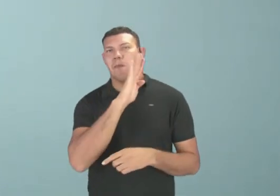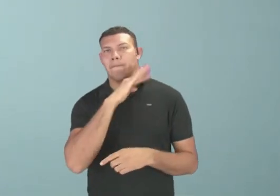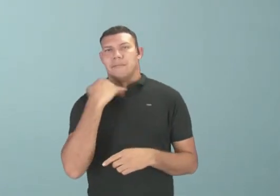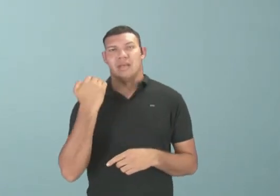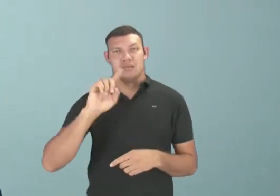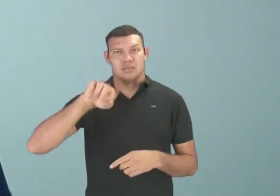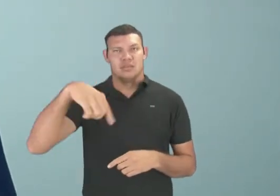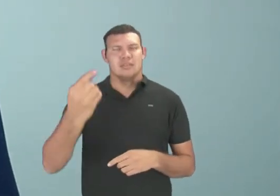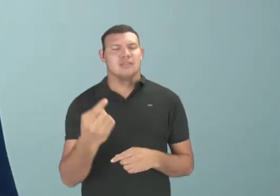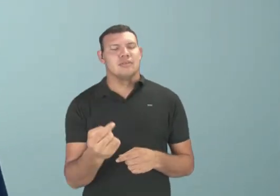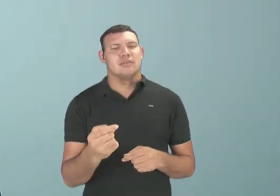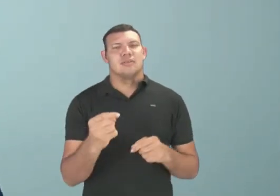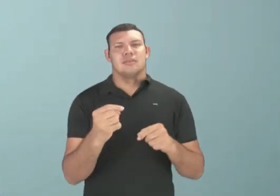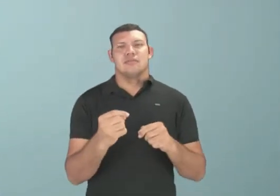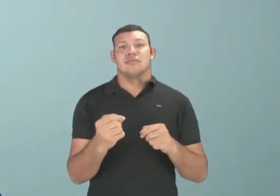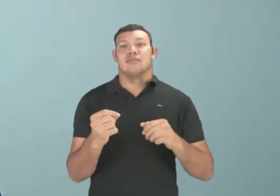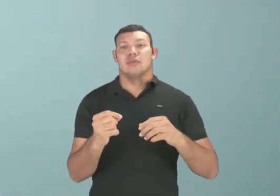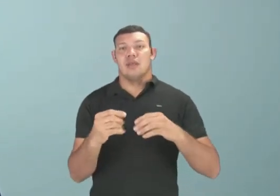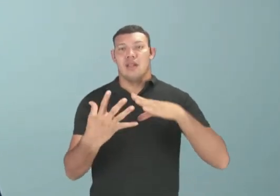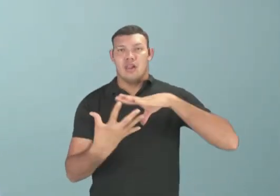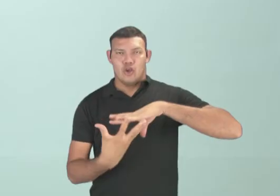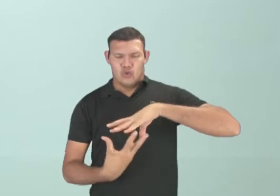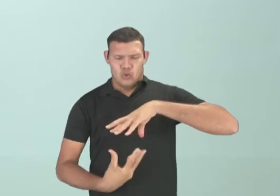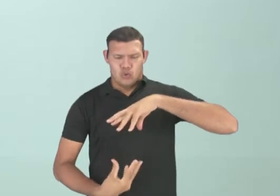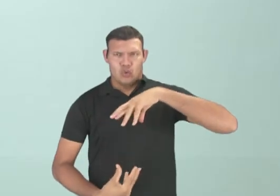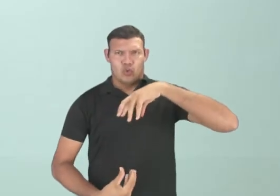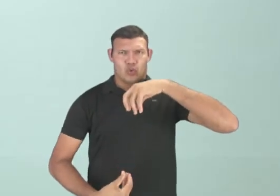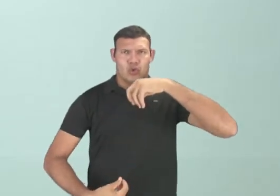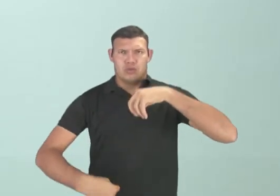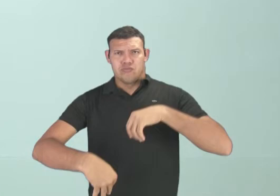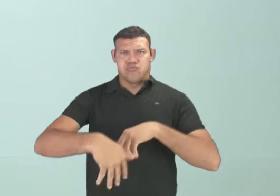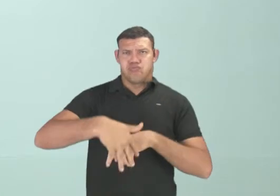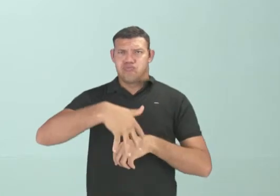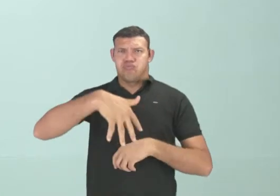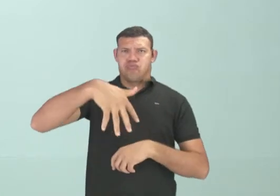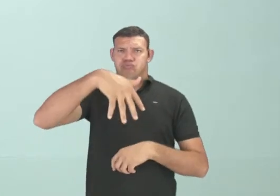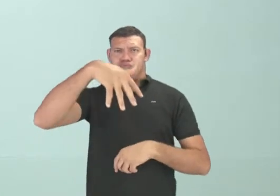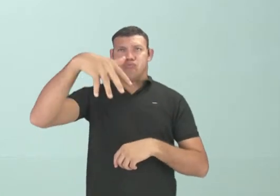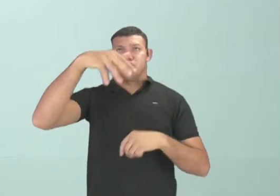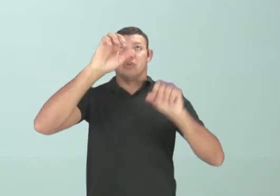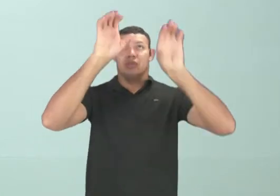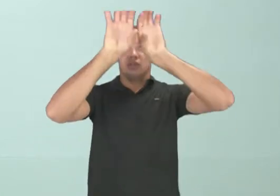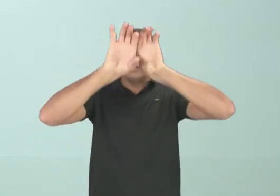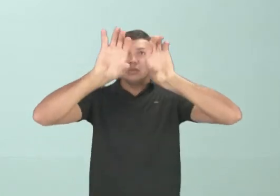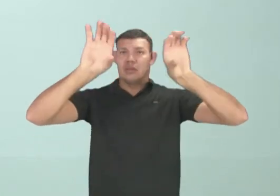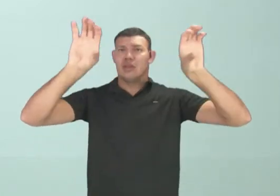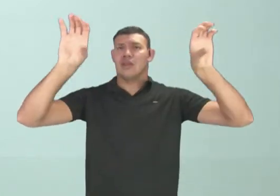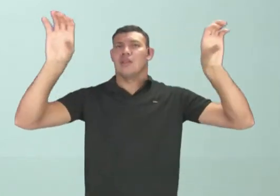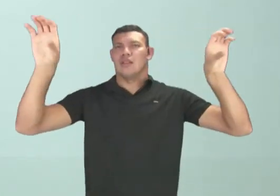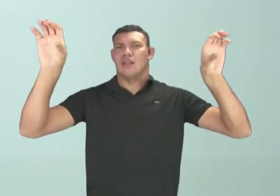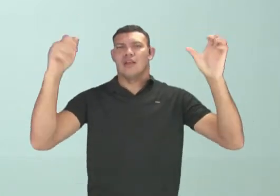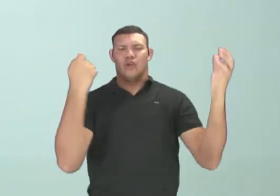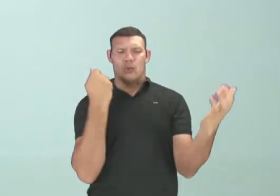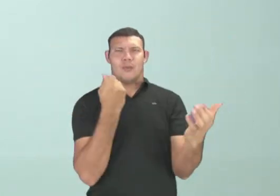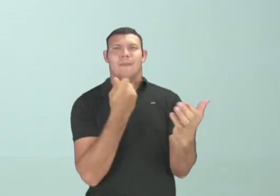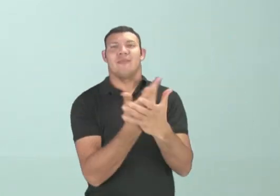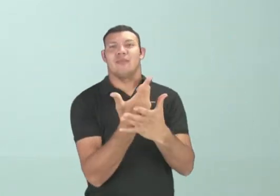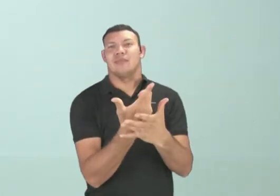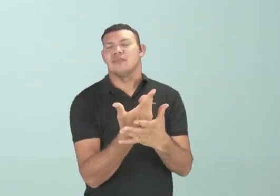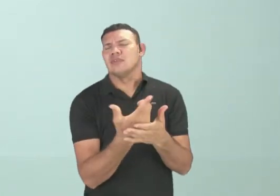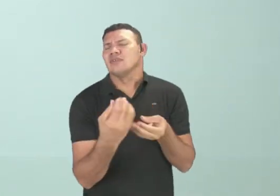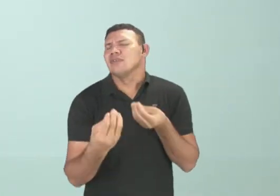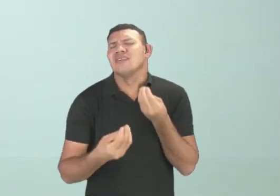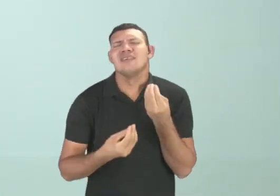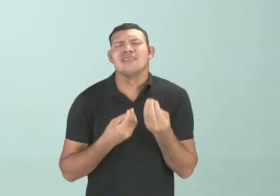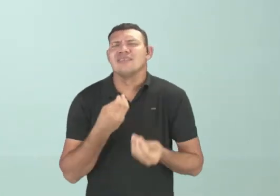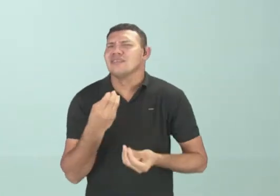Muitos, né, compravam um pedaço do céu. Era comum naquela época eles comprarem uma partezinha do céu. E quando eles